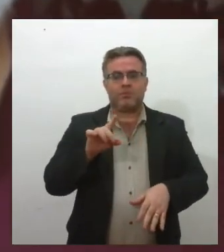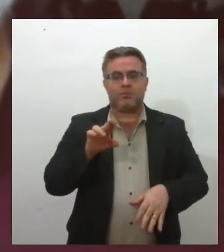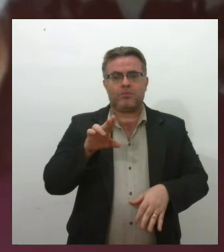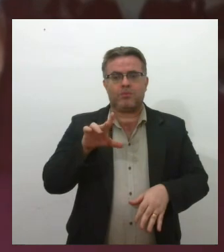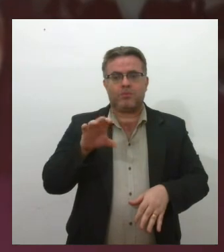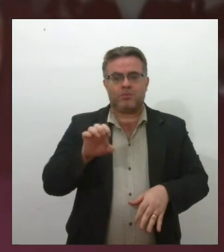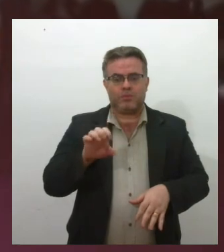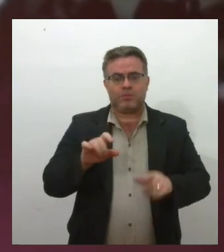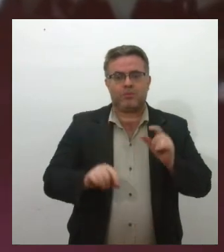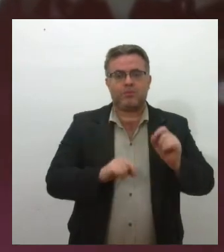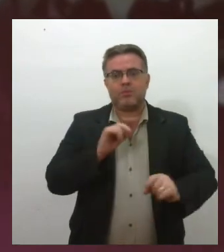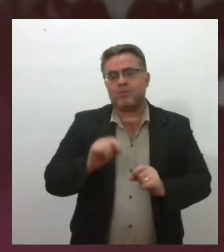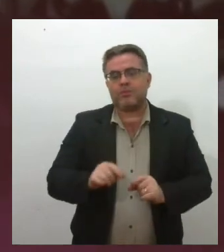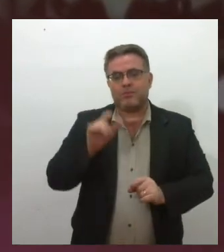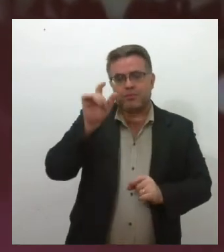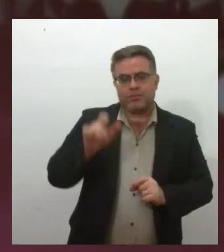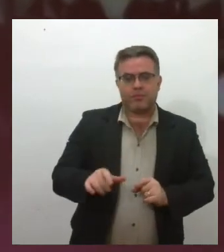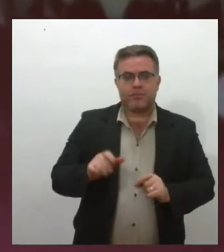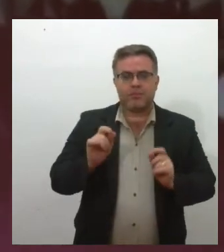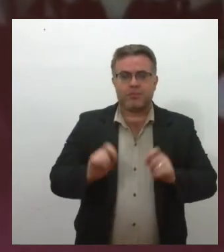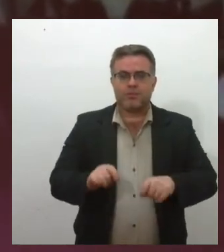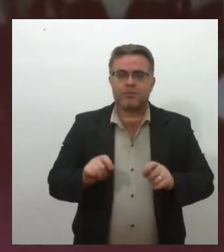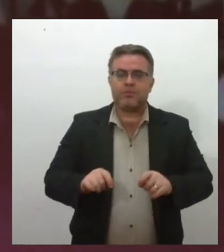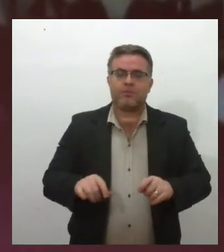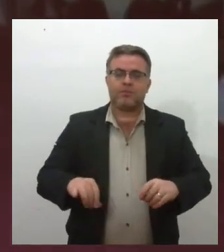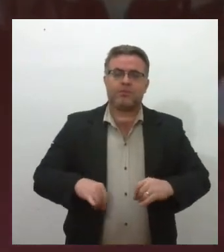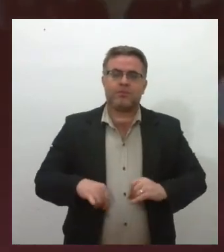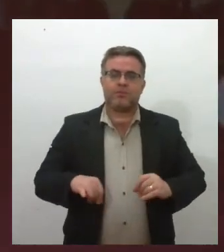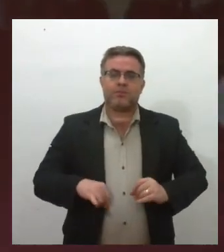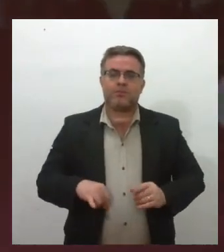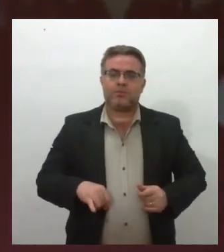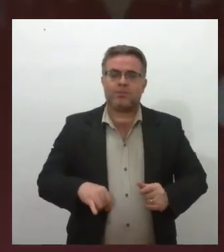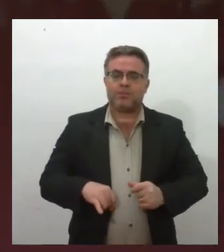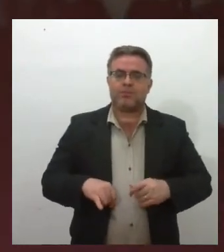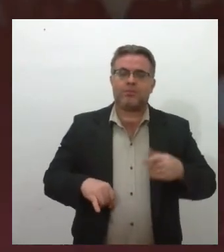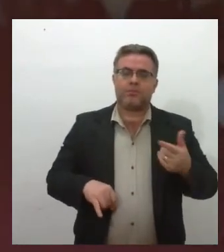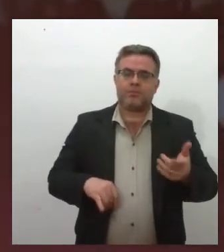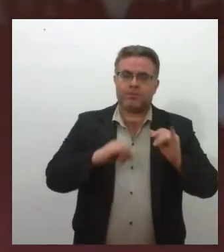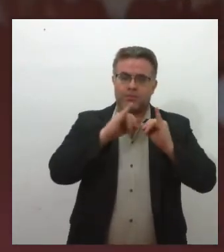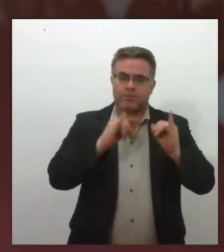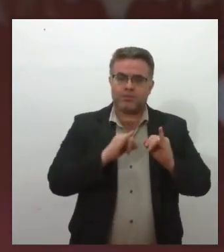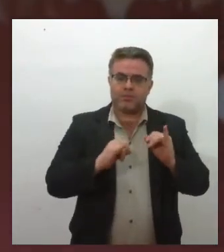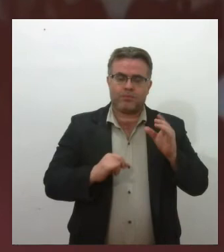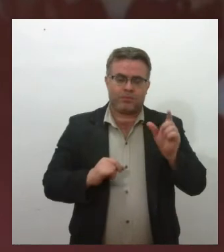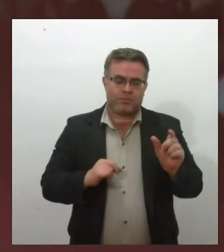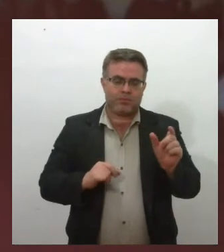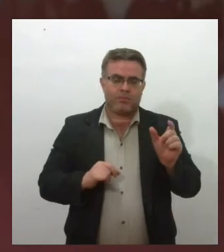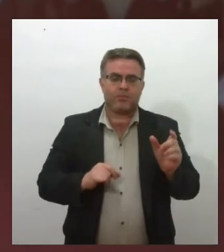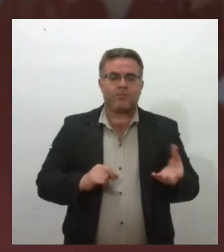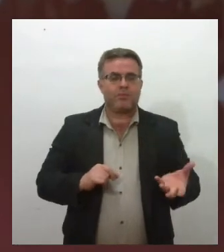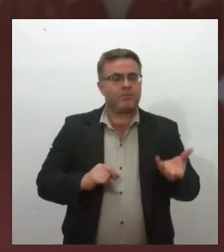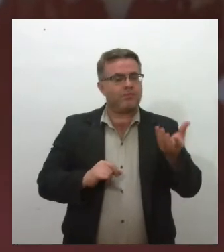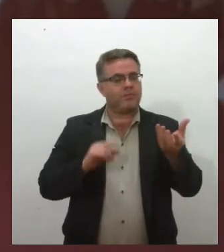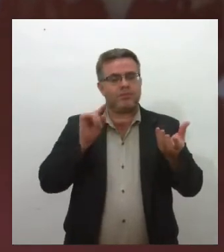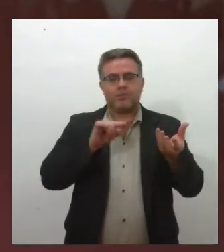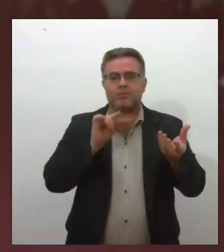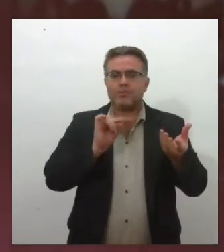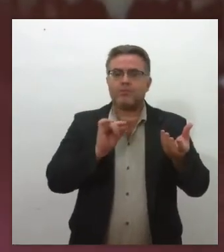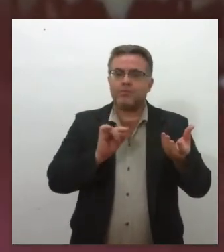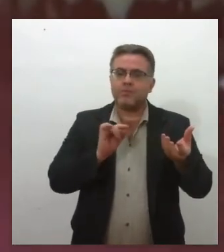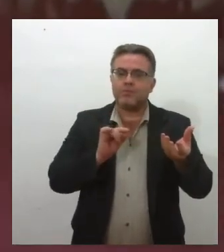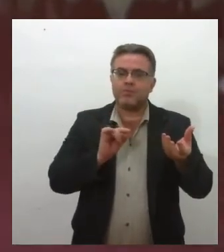numa noite de muita dor e sofrimento, eu peguei essa imagem de Irmã Dulce,